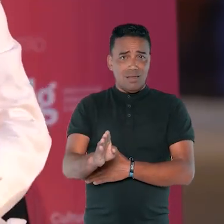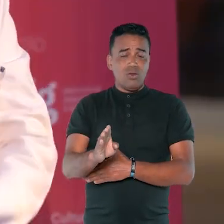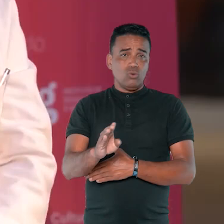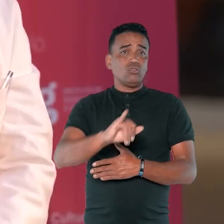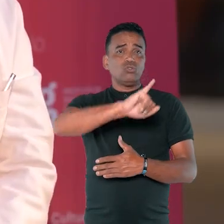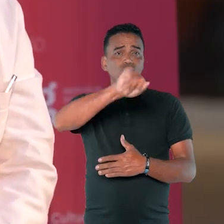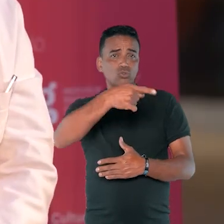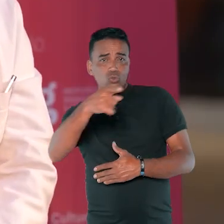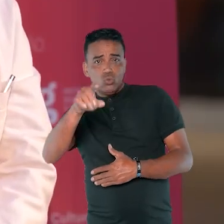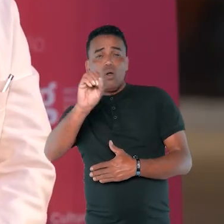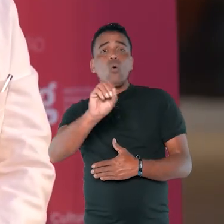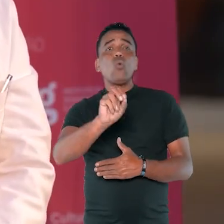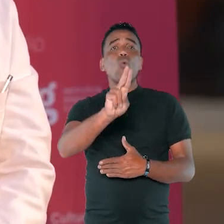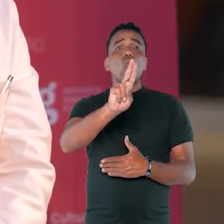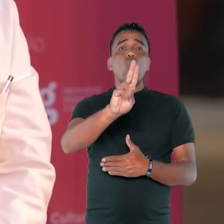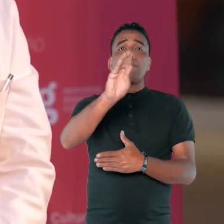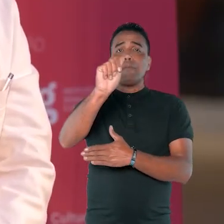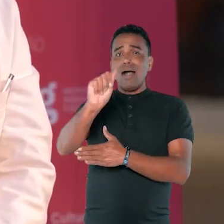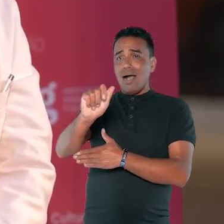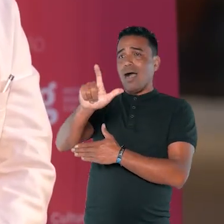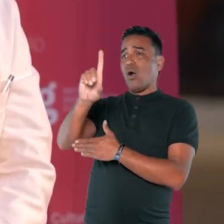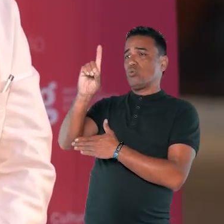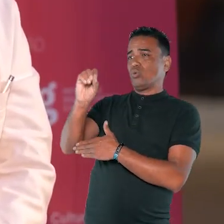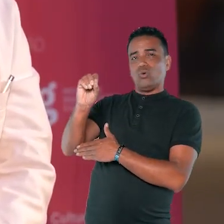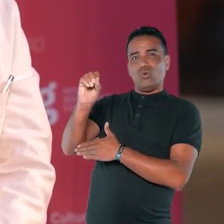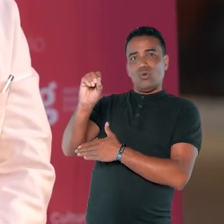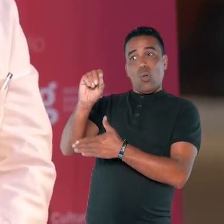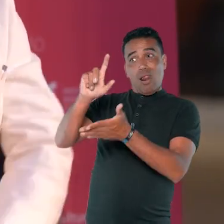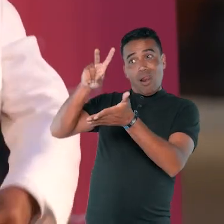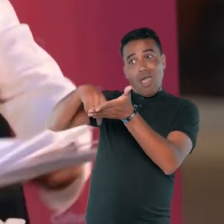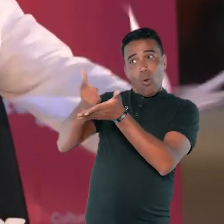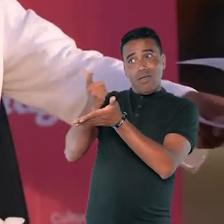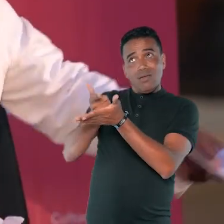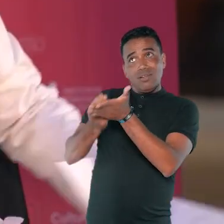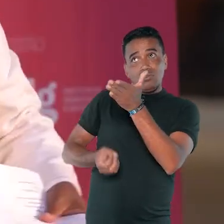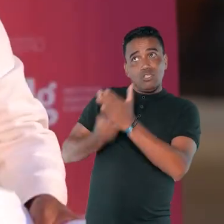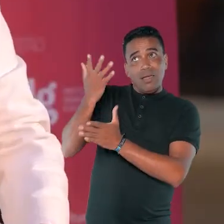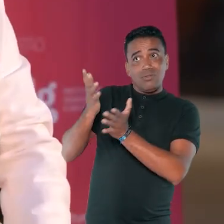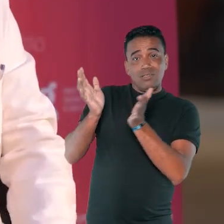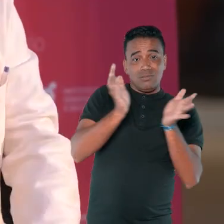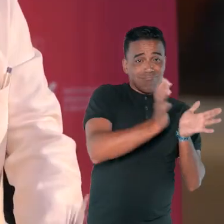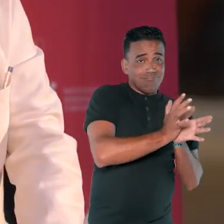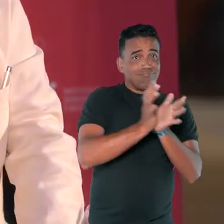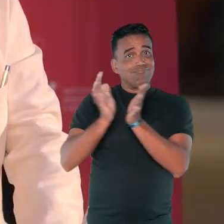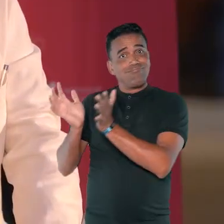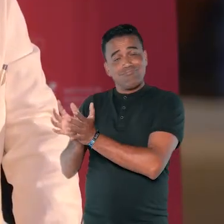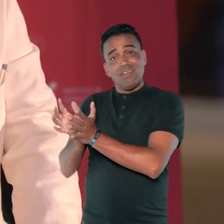percebe esse processo, né, de formação disso que nós chamamos